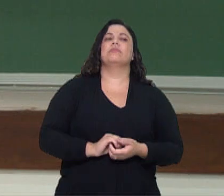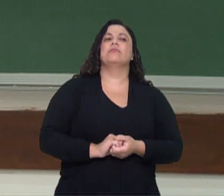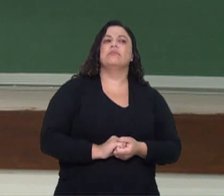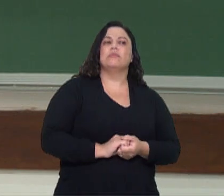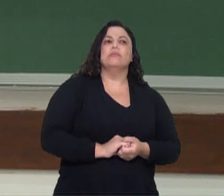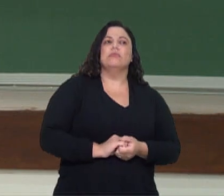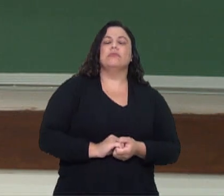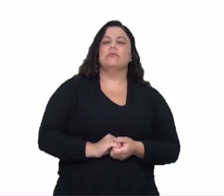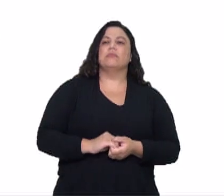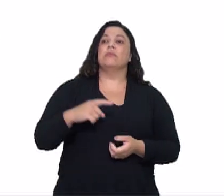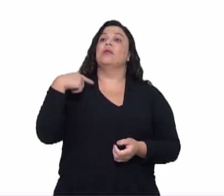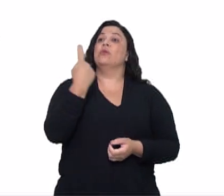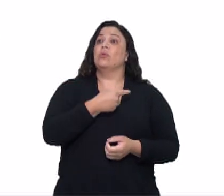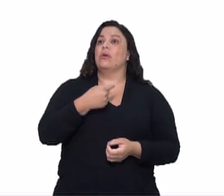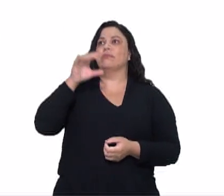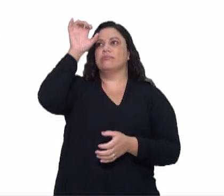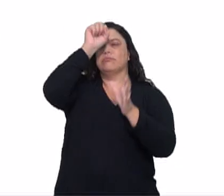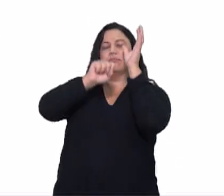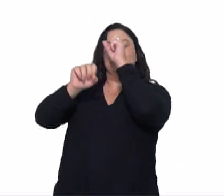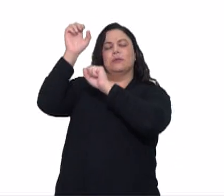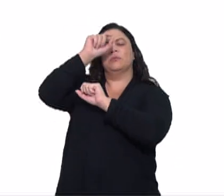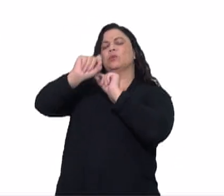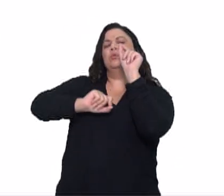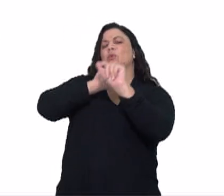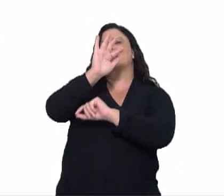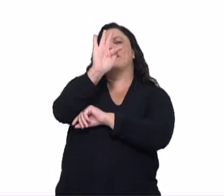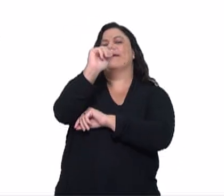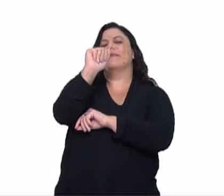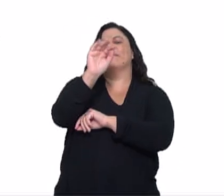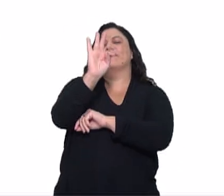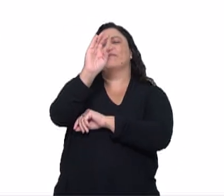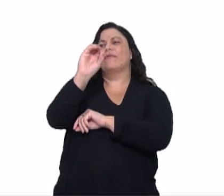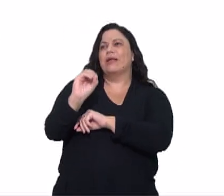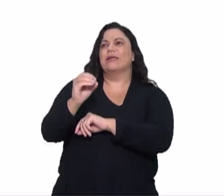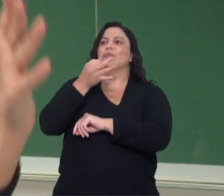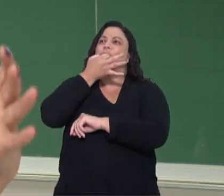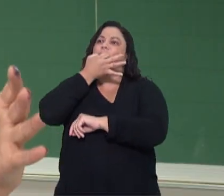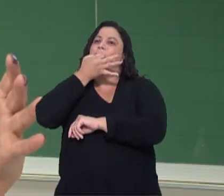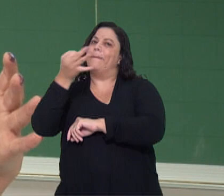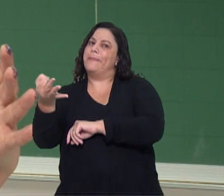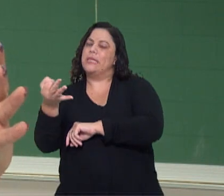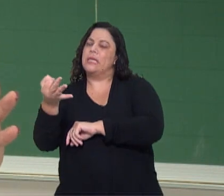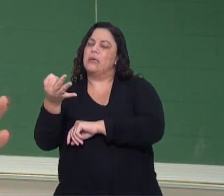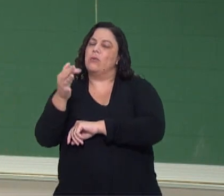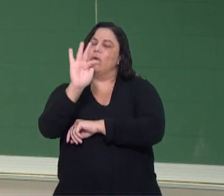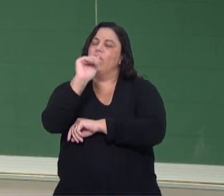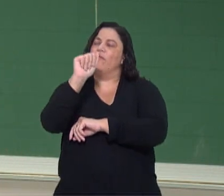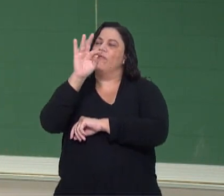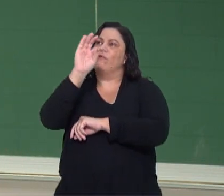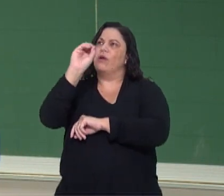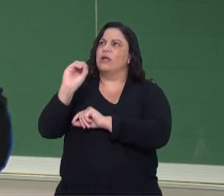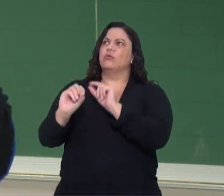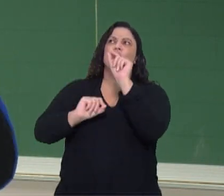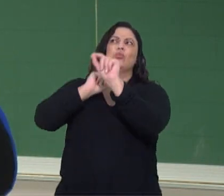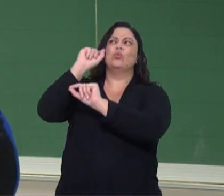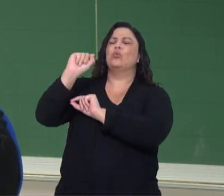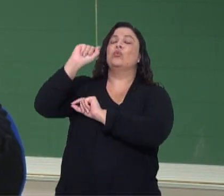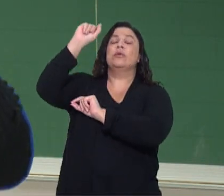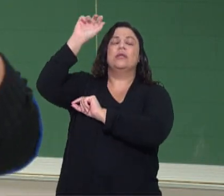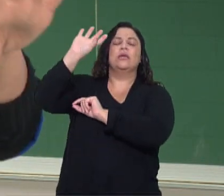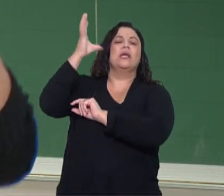Nós aprendemos o que é fato e opinião, né? Qual que é a diferença do fato? Fato é aquilo que realmente aconteceu. Então, em